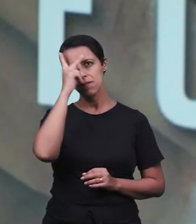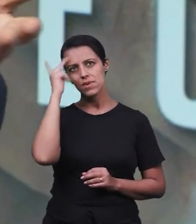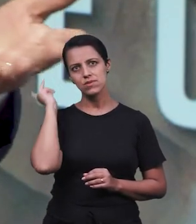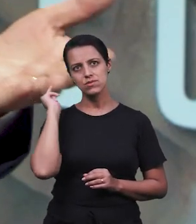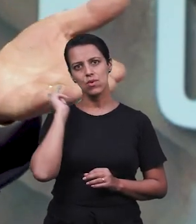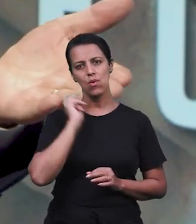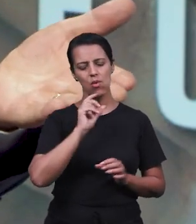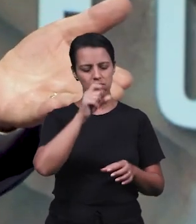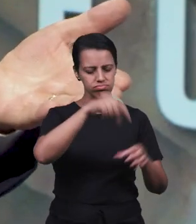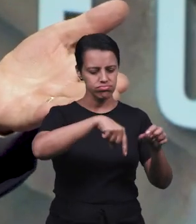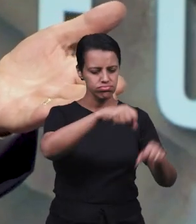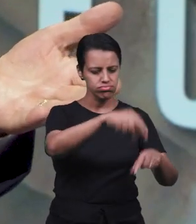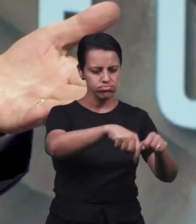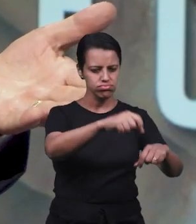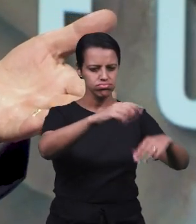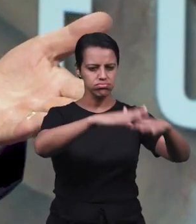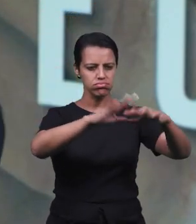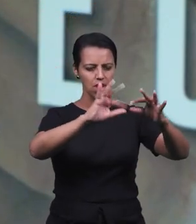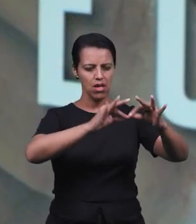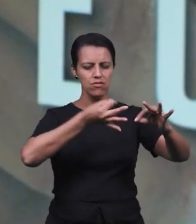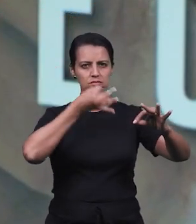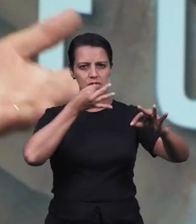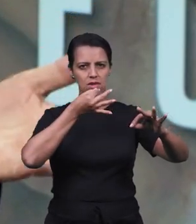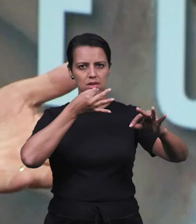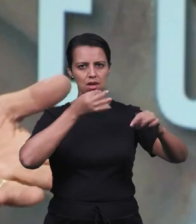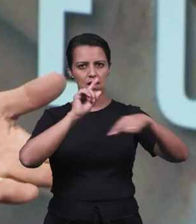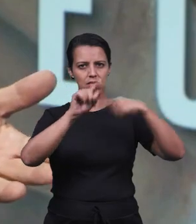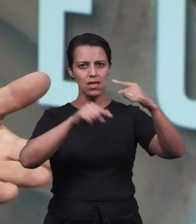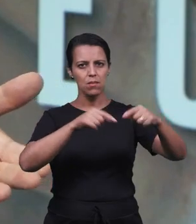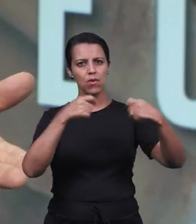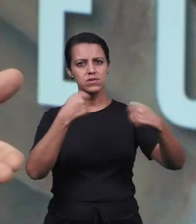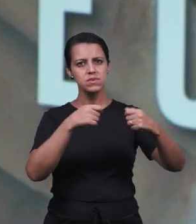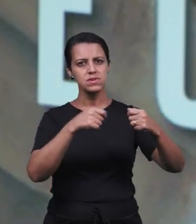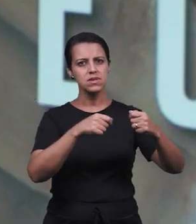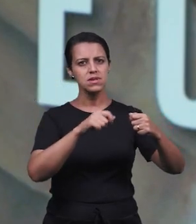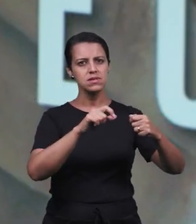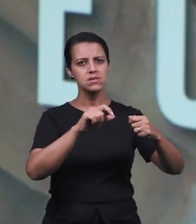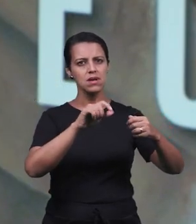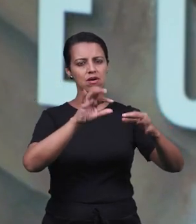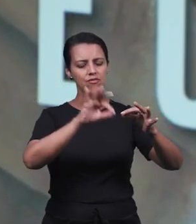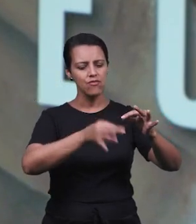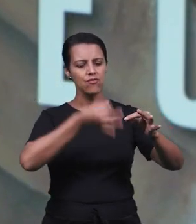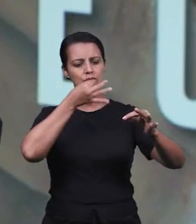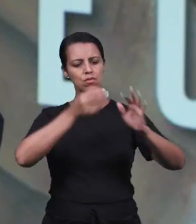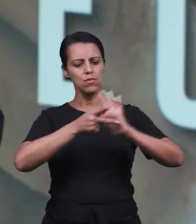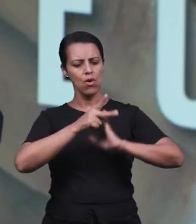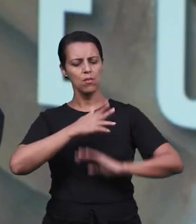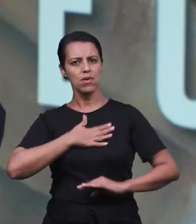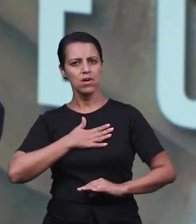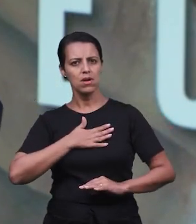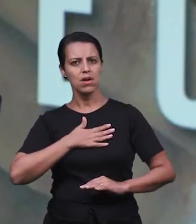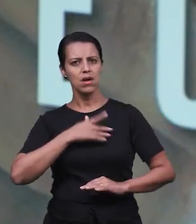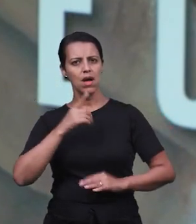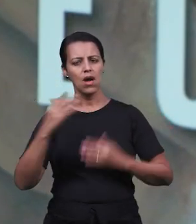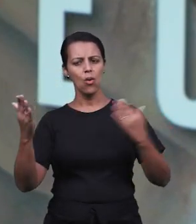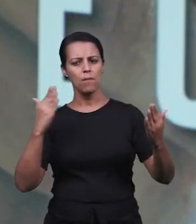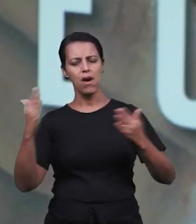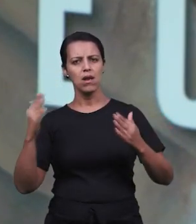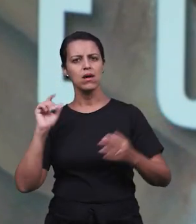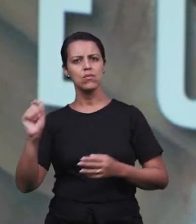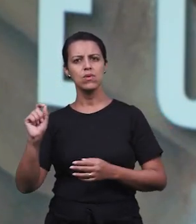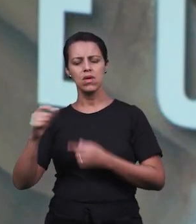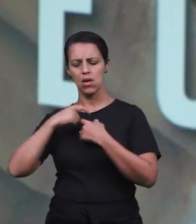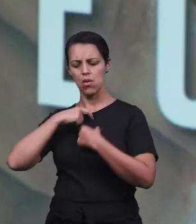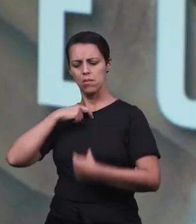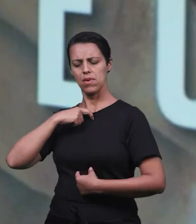é participante do seu fruto, digno é o obreiro do seu salário. E ele diz, se nós ministramos o que é